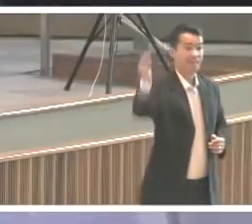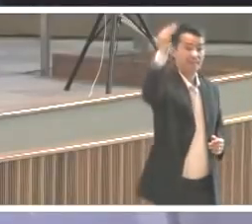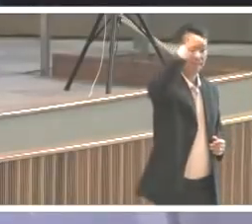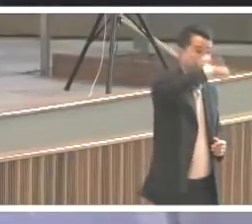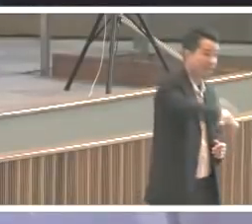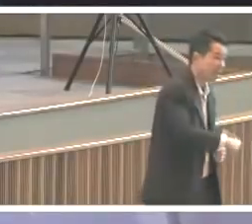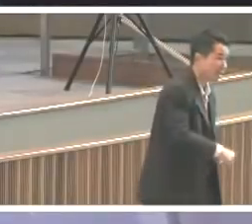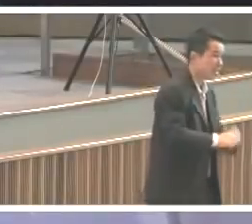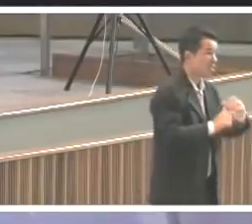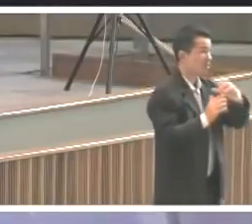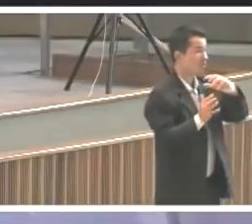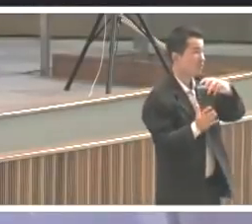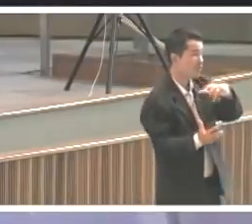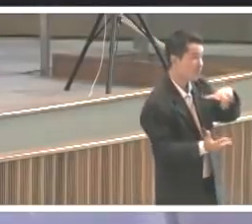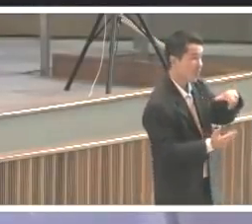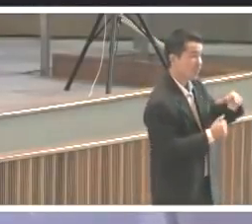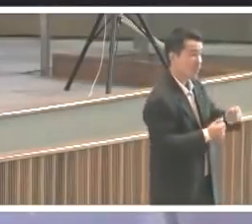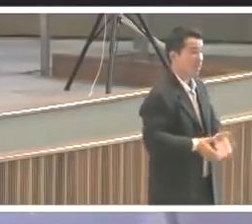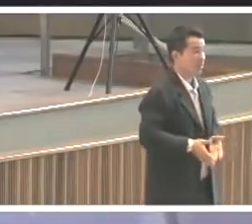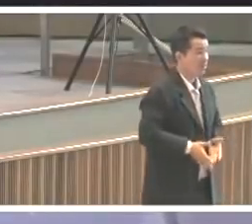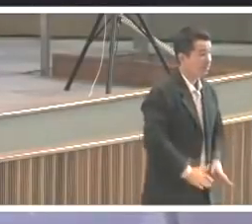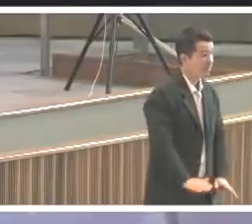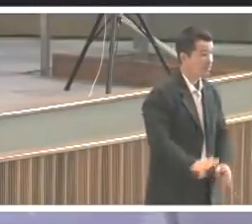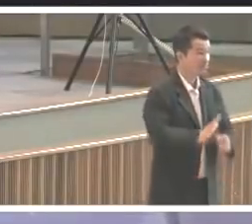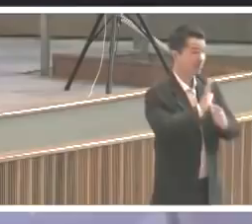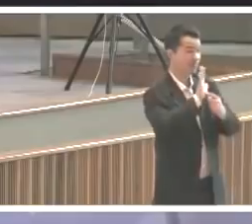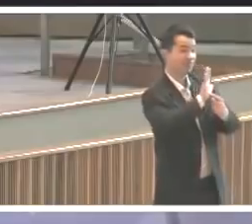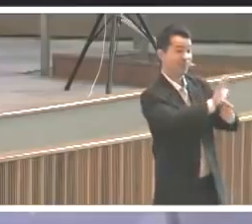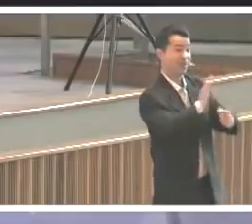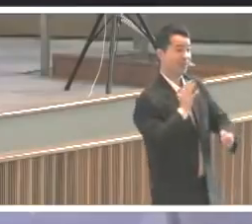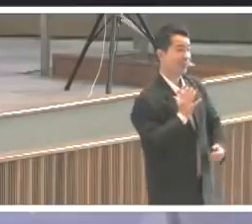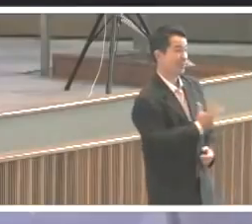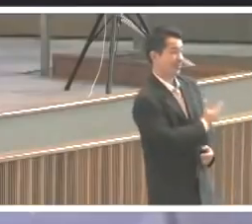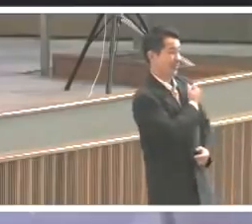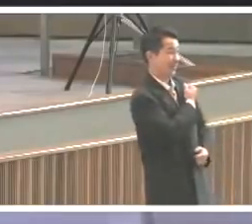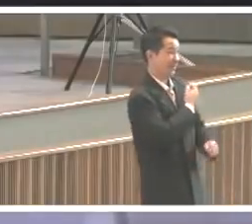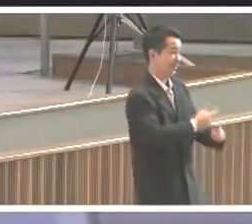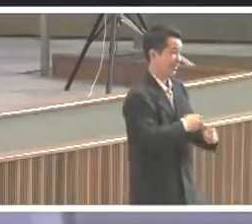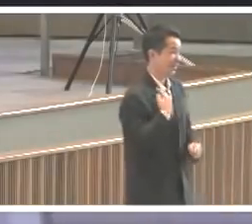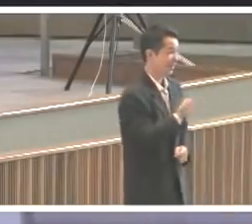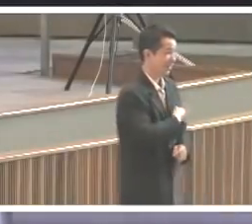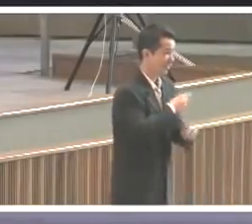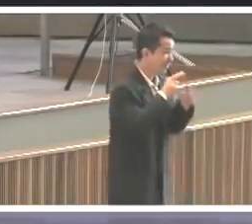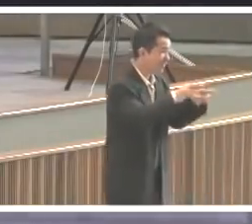entre nós. E aí então a gente vê o cronos